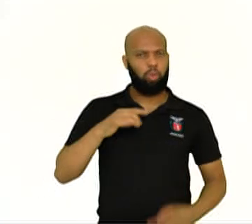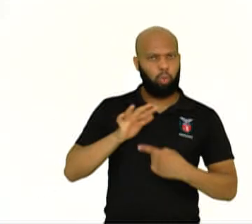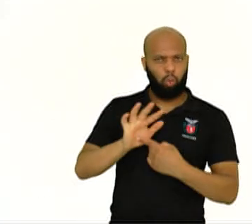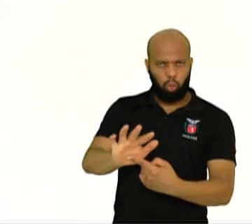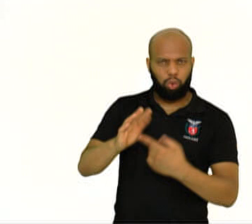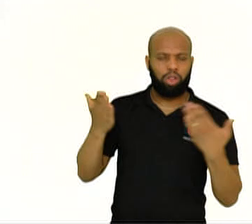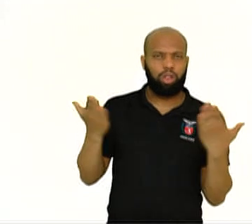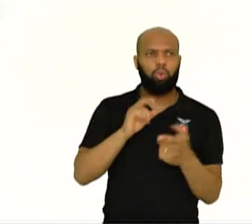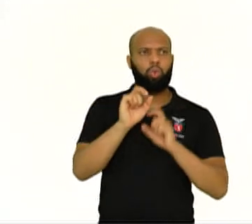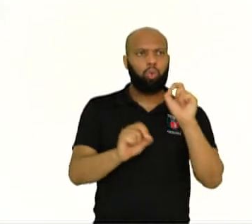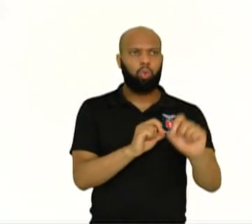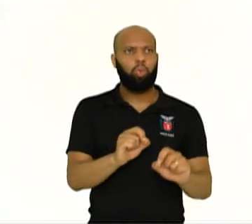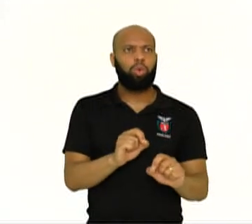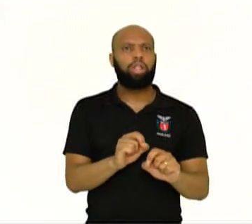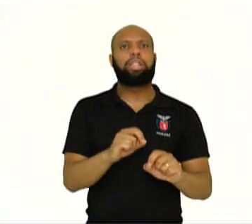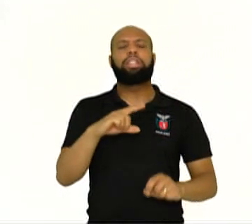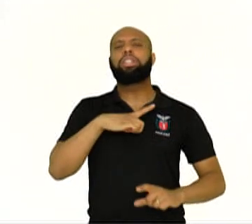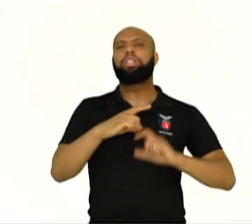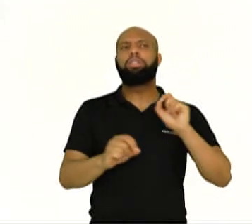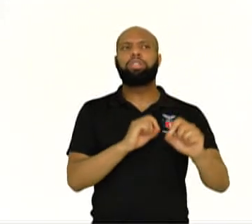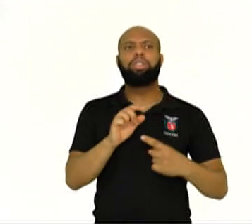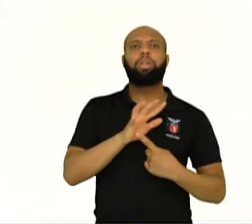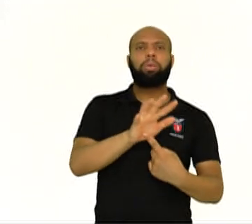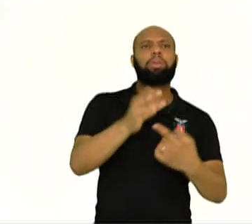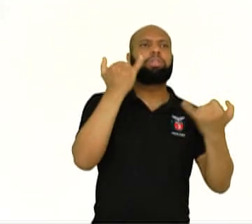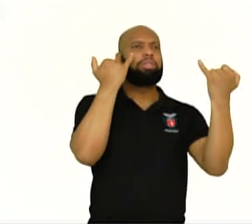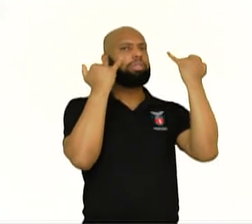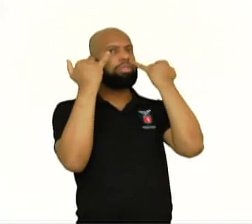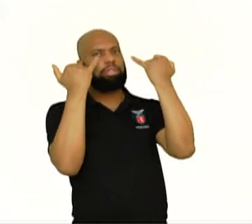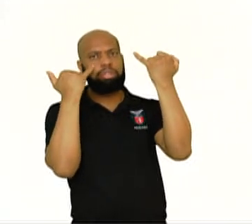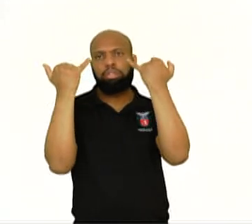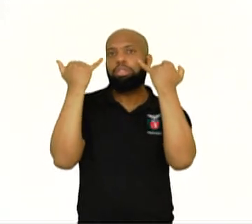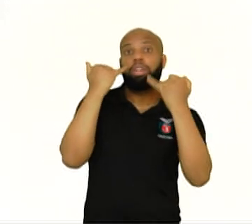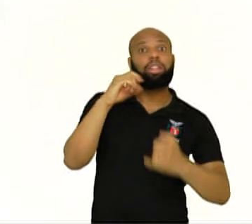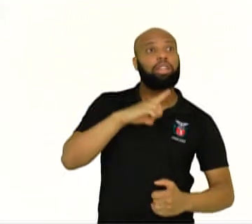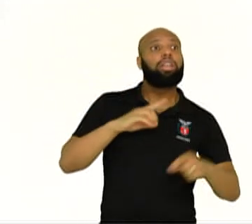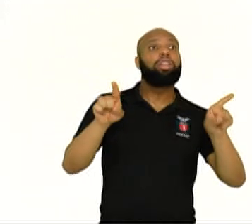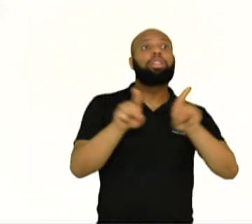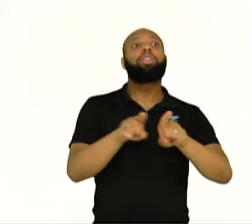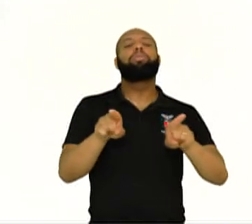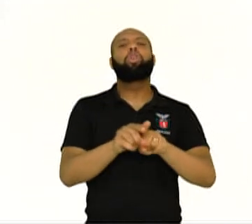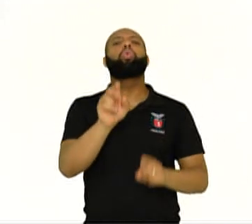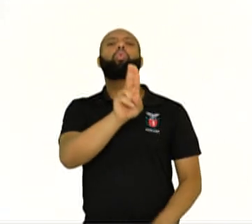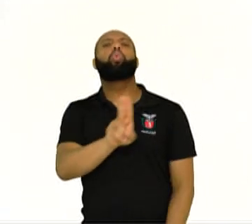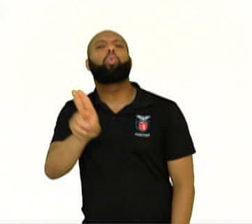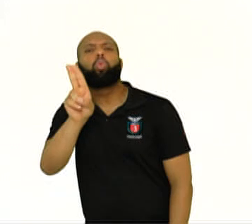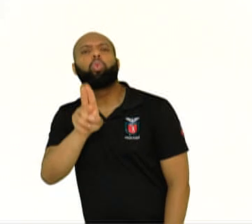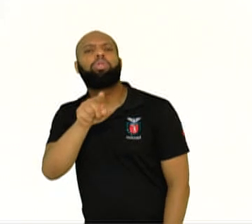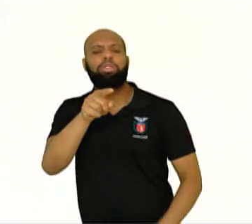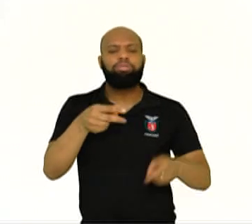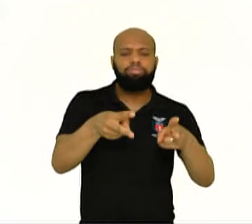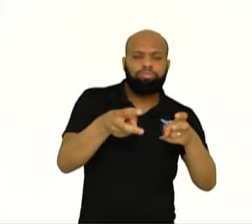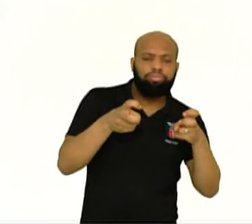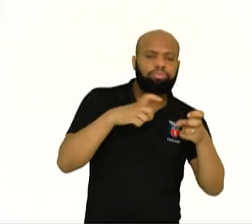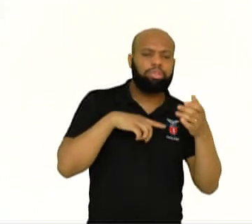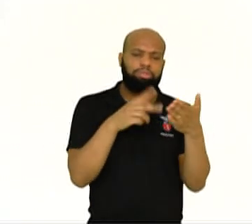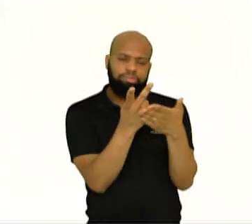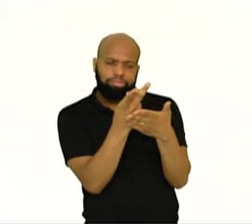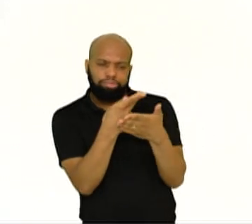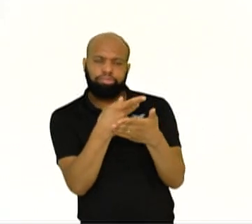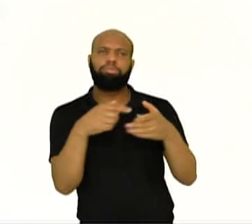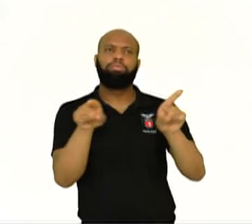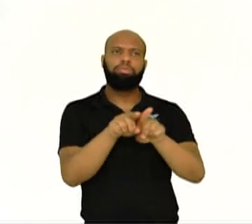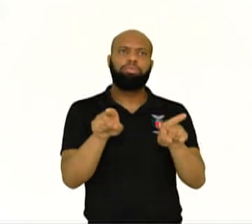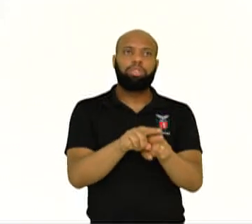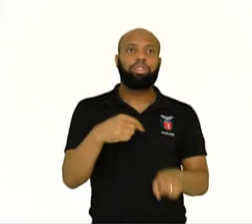recorte, ela, além de trazer essas informações, ela traz a utilidade. Você percebe ali um desenho